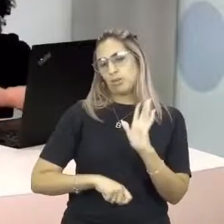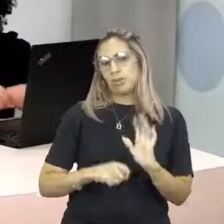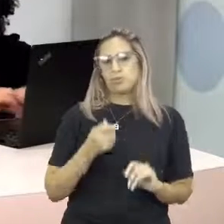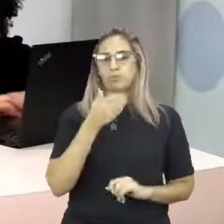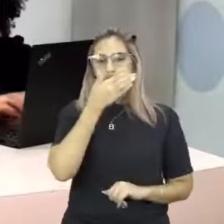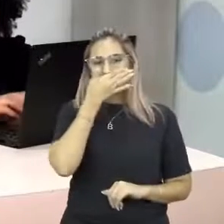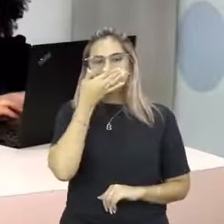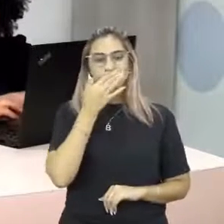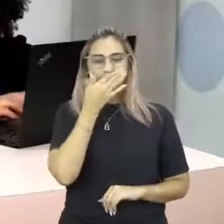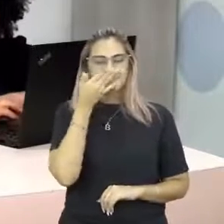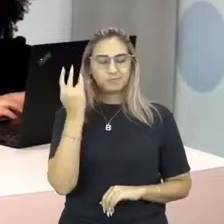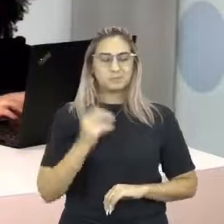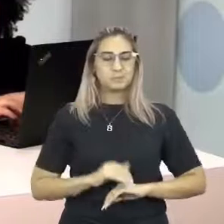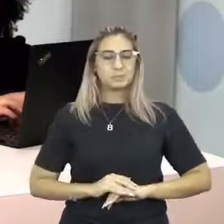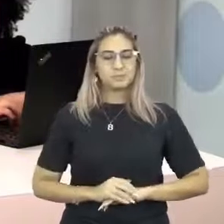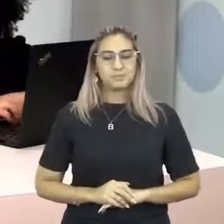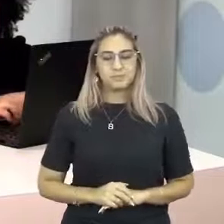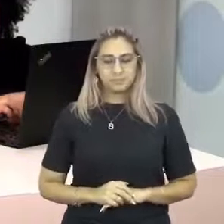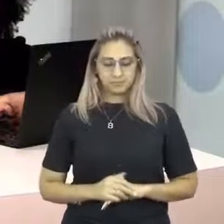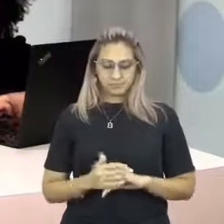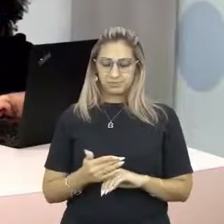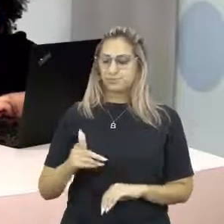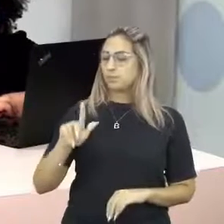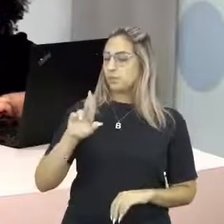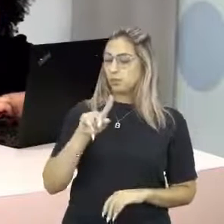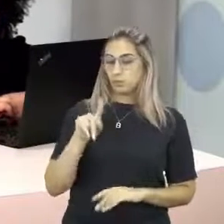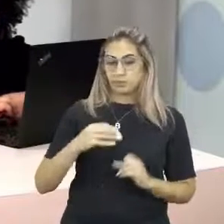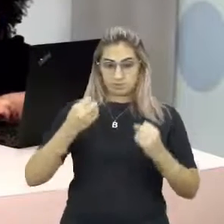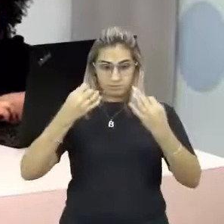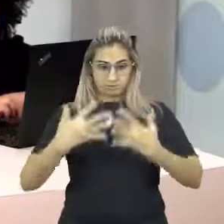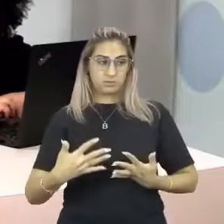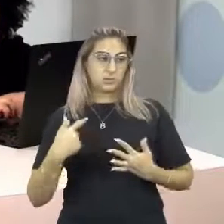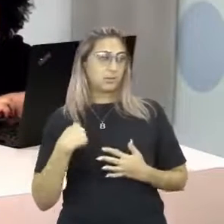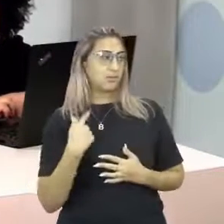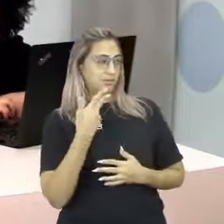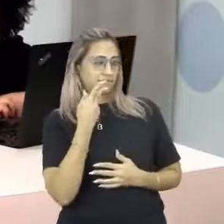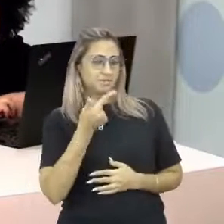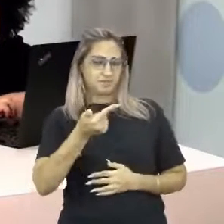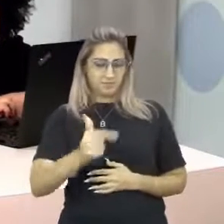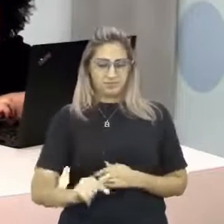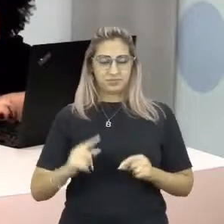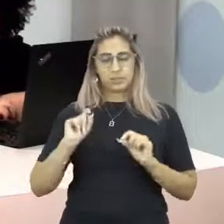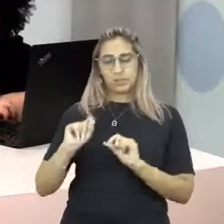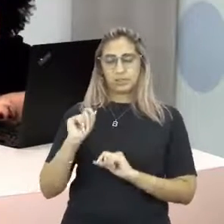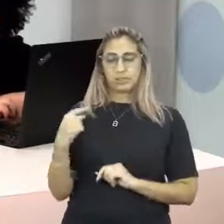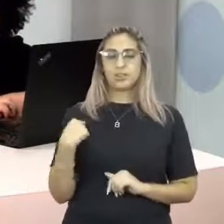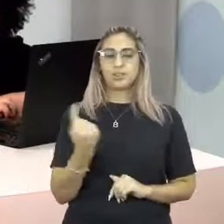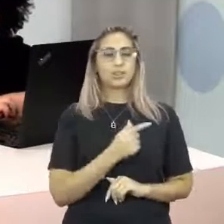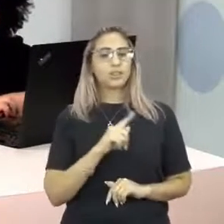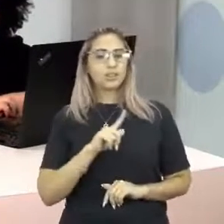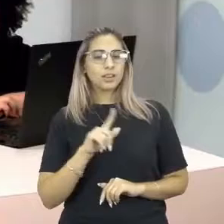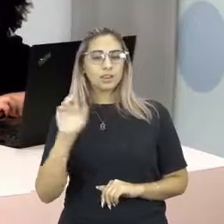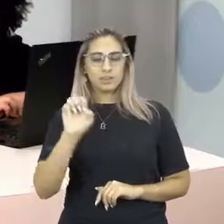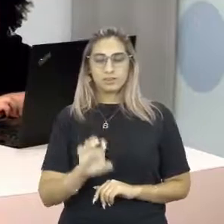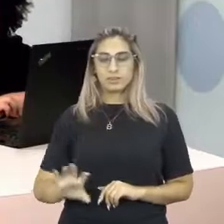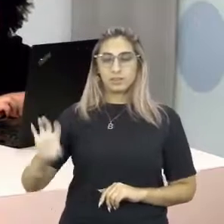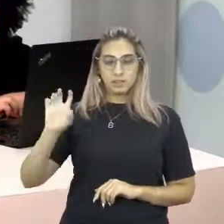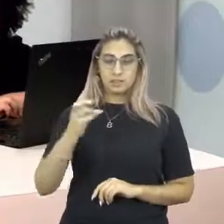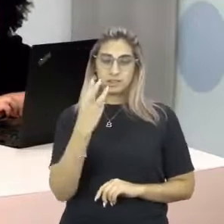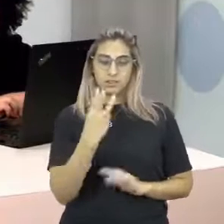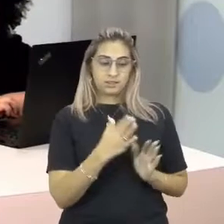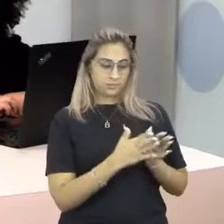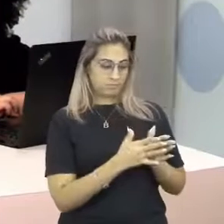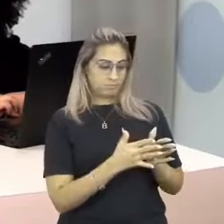bom? Isso. E aqui o Luiz, ele falou, e eu vou reforçar hoje o que nós temos no estado, 3 processos